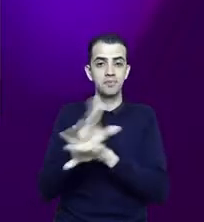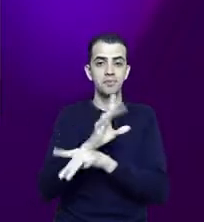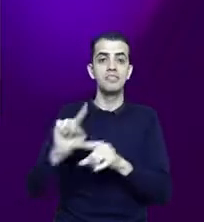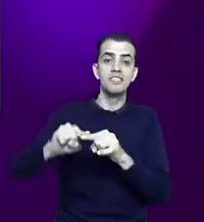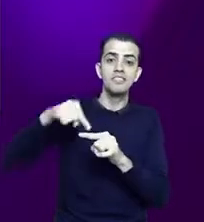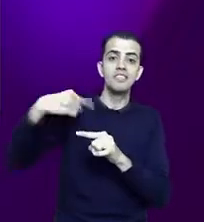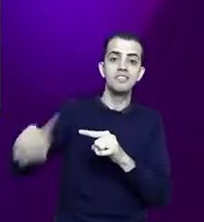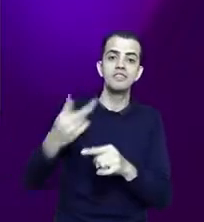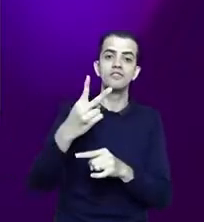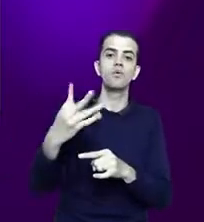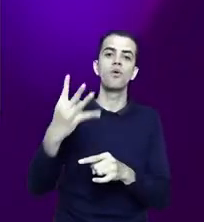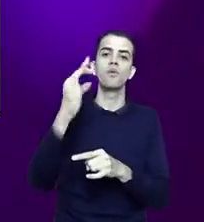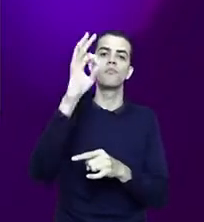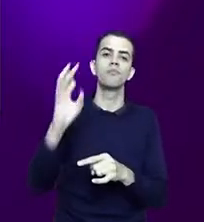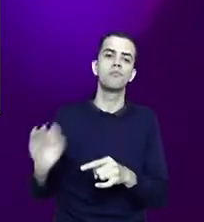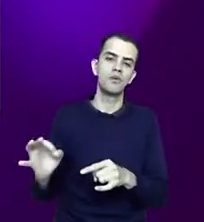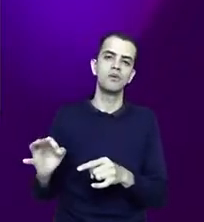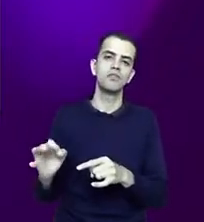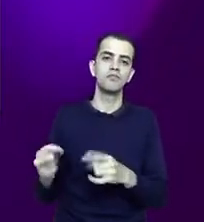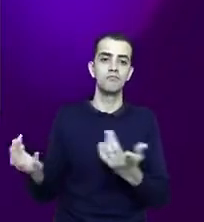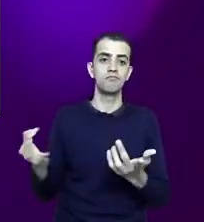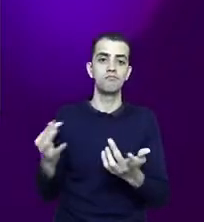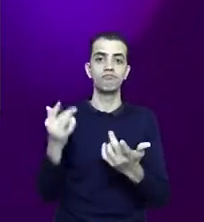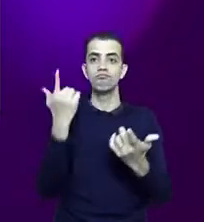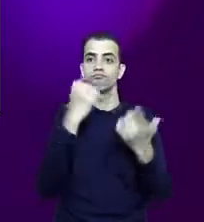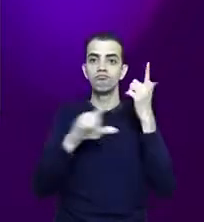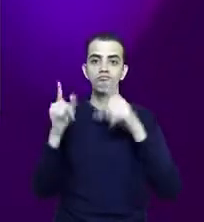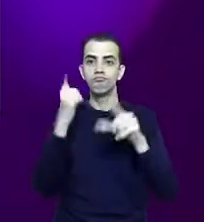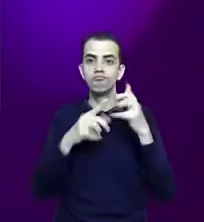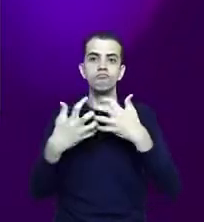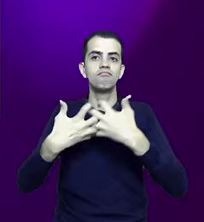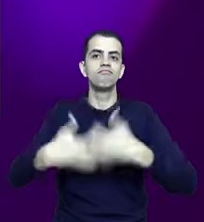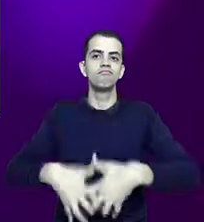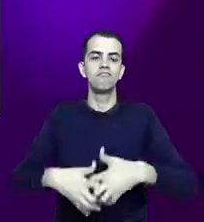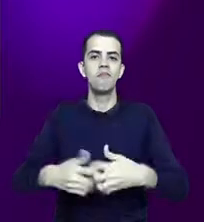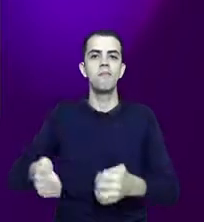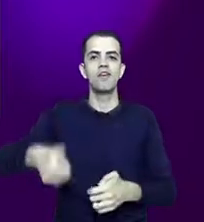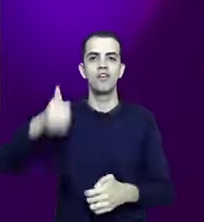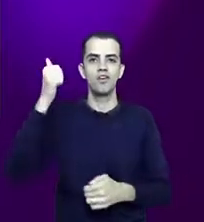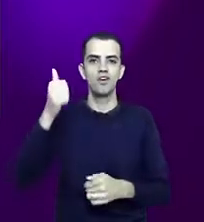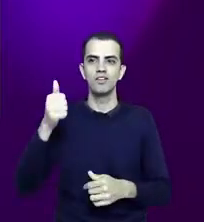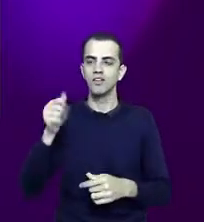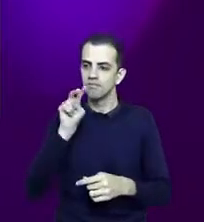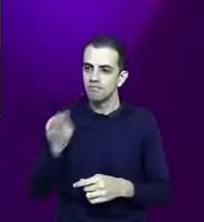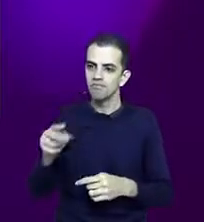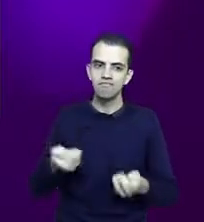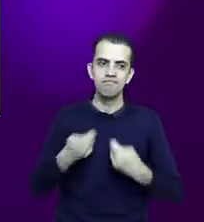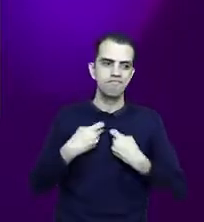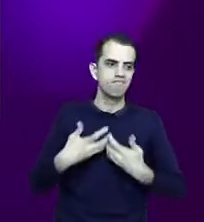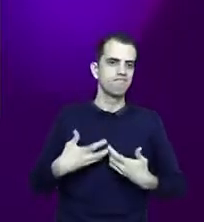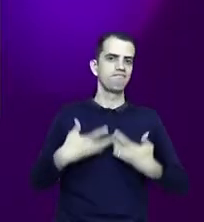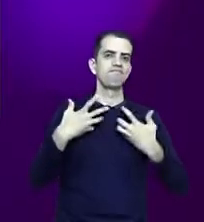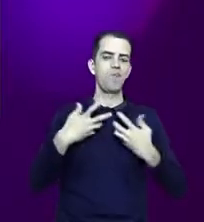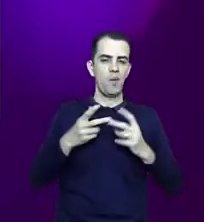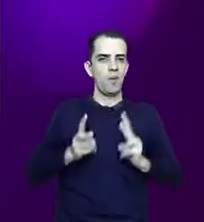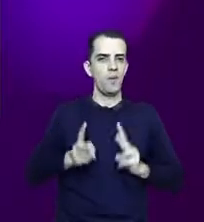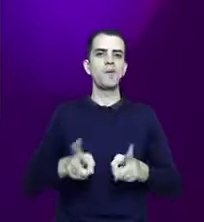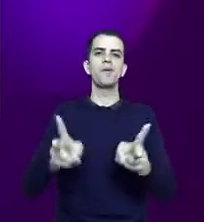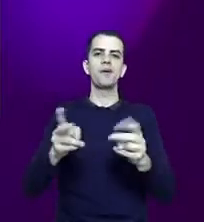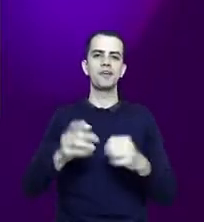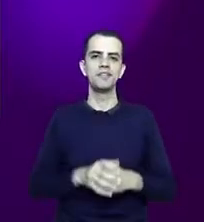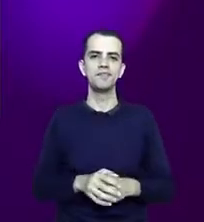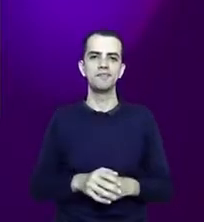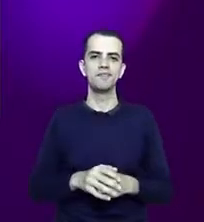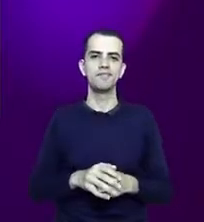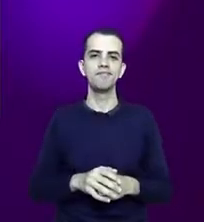grande aí da restrição funcional dos pacientes, e o que nos encorajou, e a gente está prosseguindo com essa pesquisa. Então,